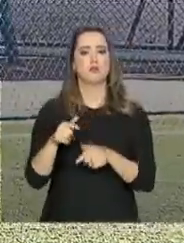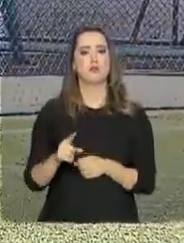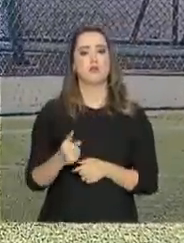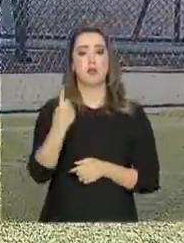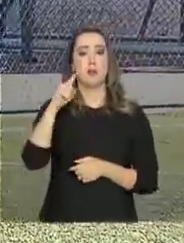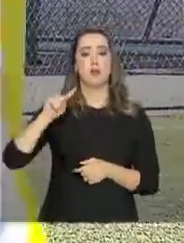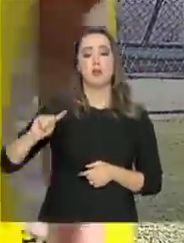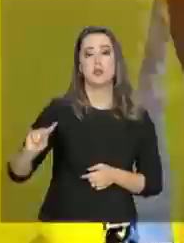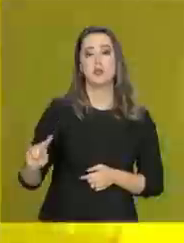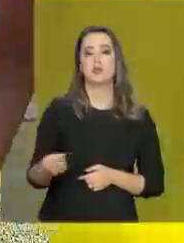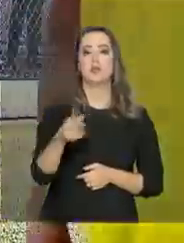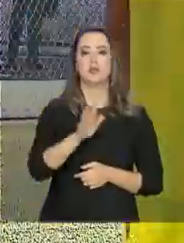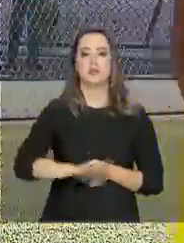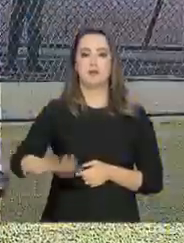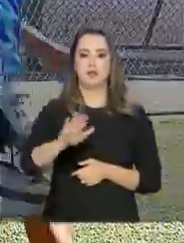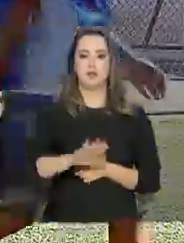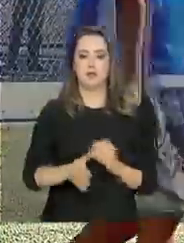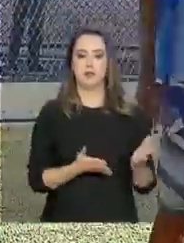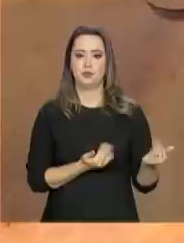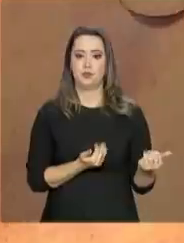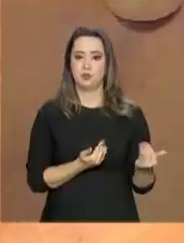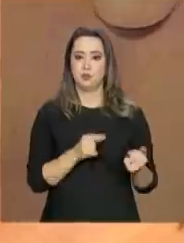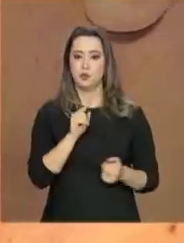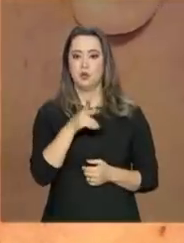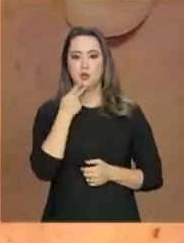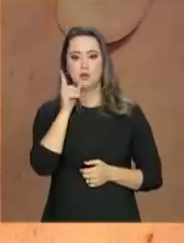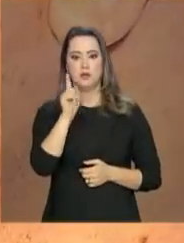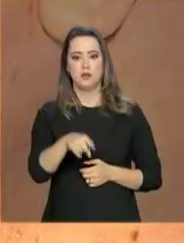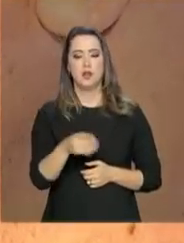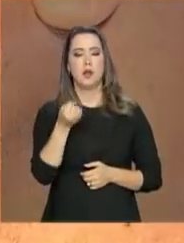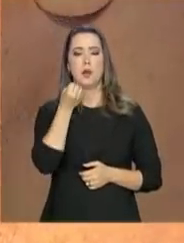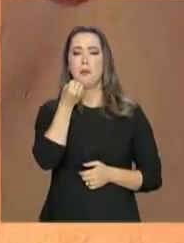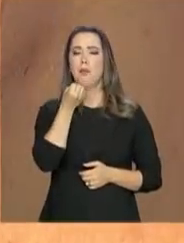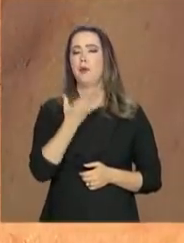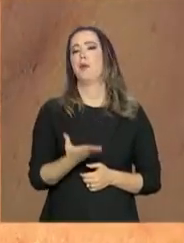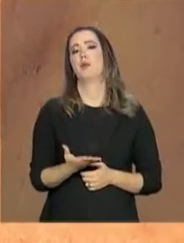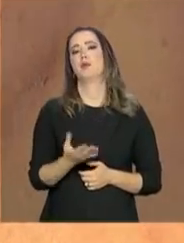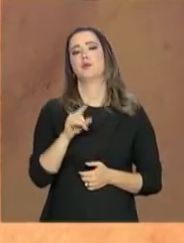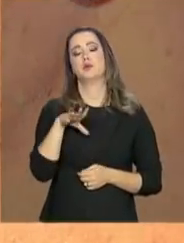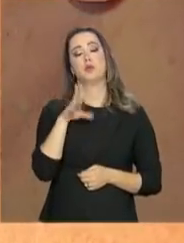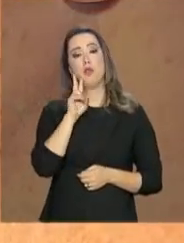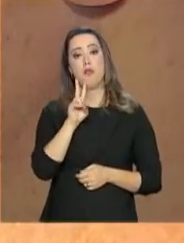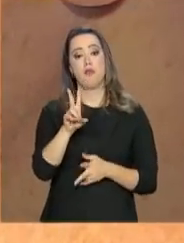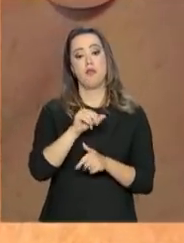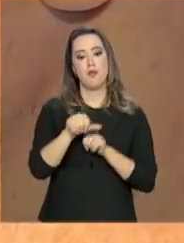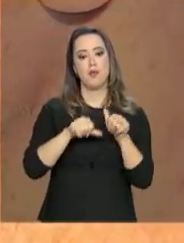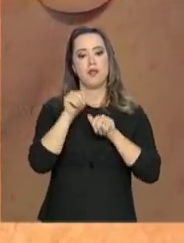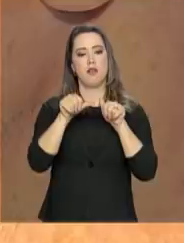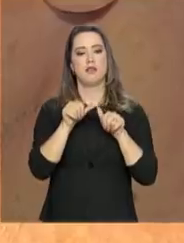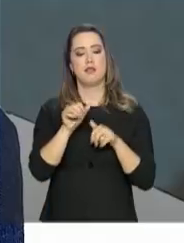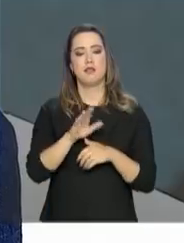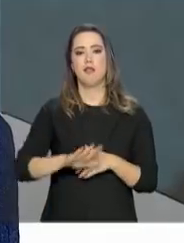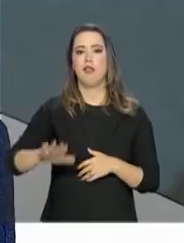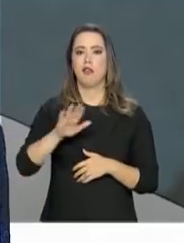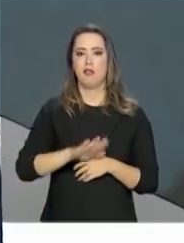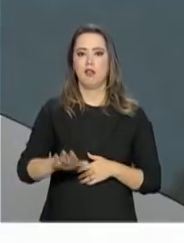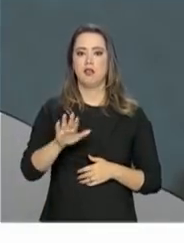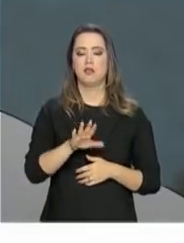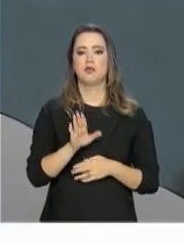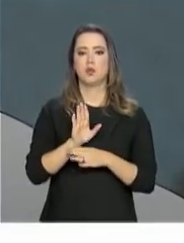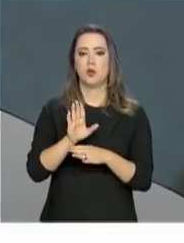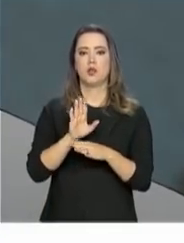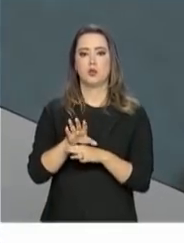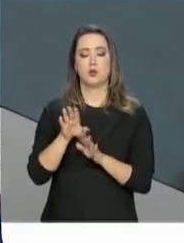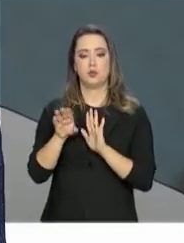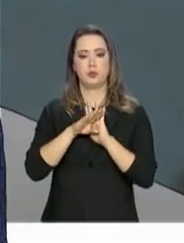mil crianças e jovens para ele é muito gratificante constatar a mudança da criança beneficiada